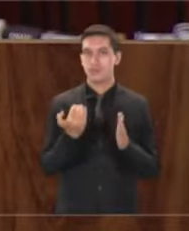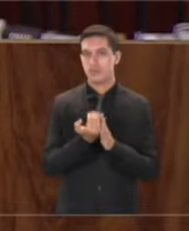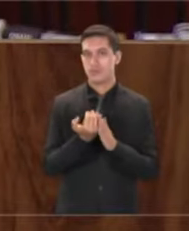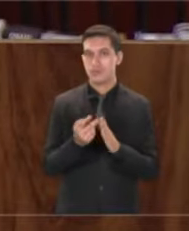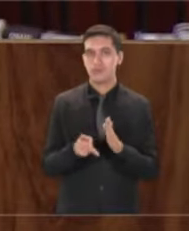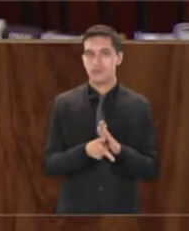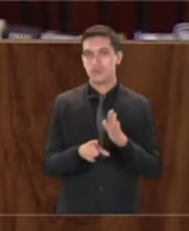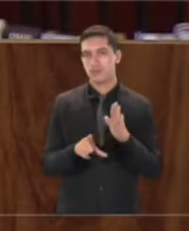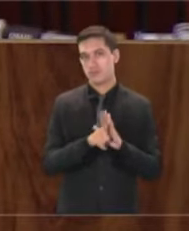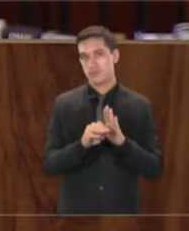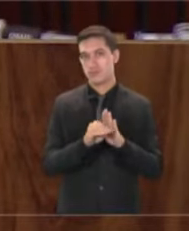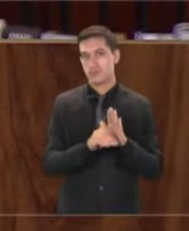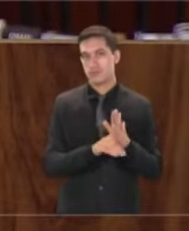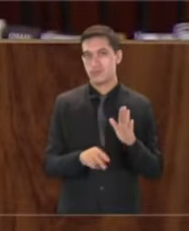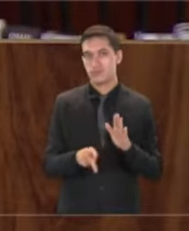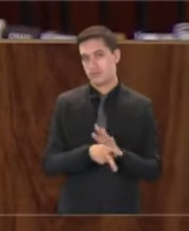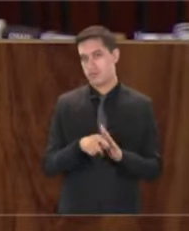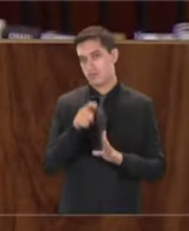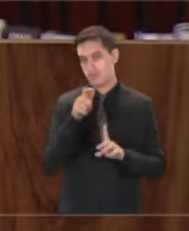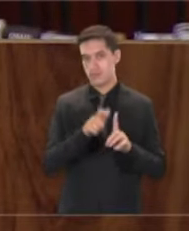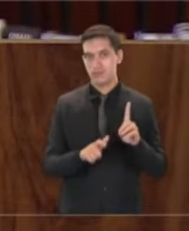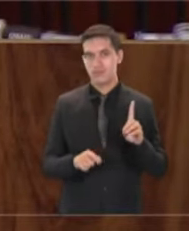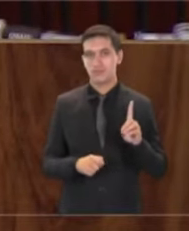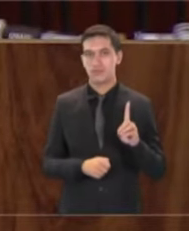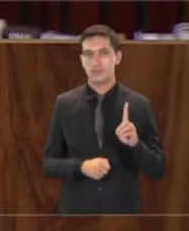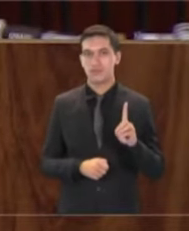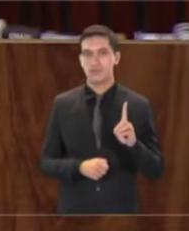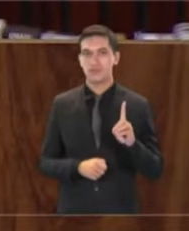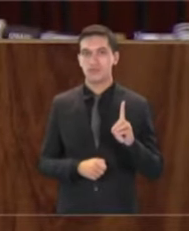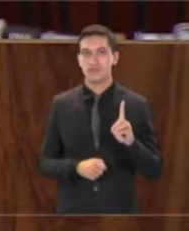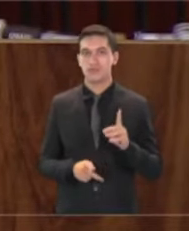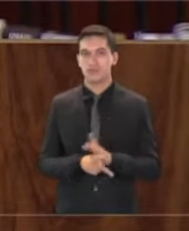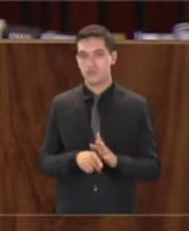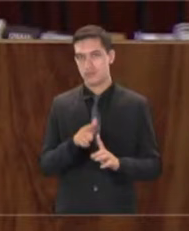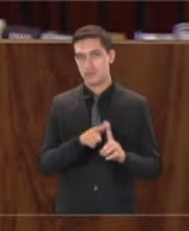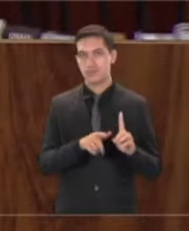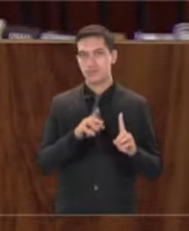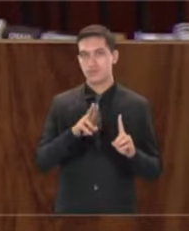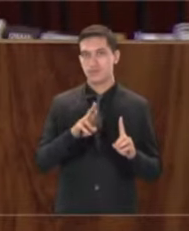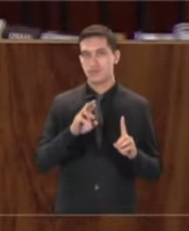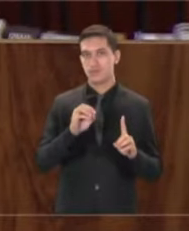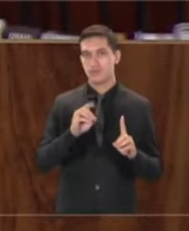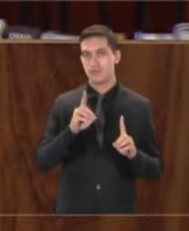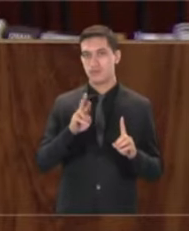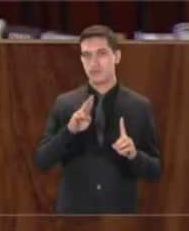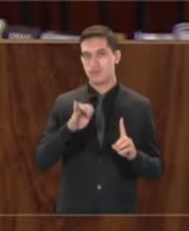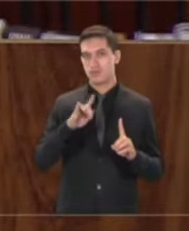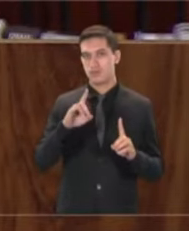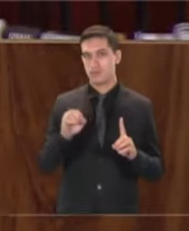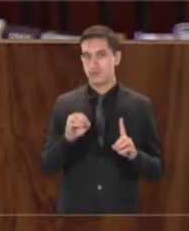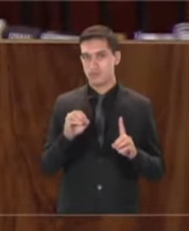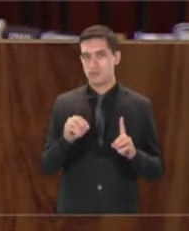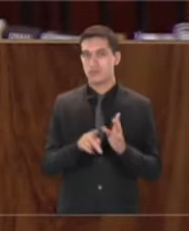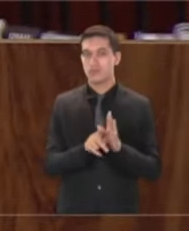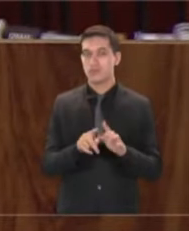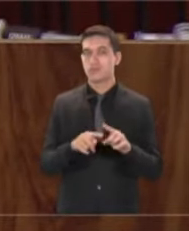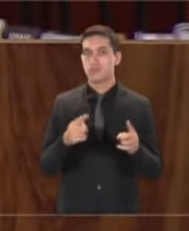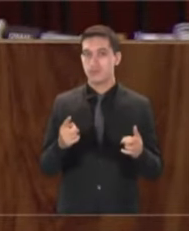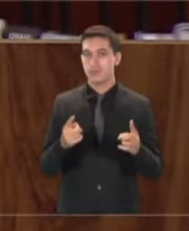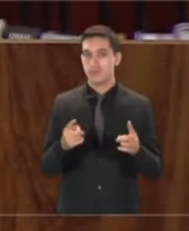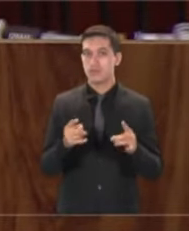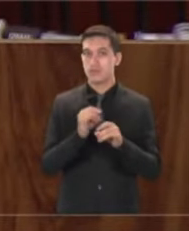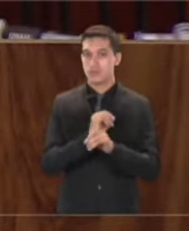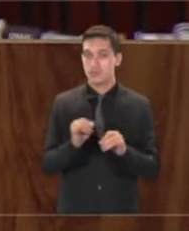irresignação com a conduta de Rodrigo Constantino de A. associar